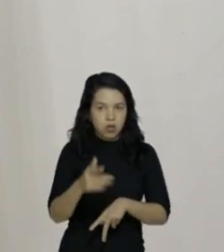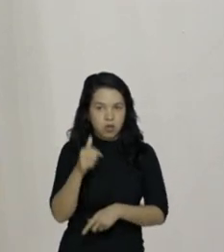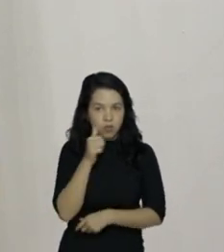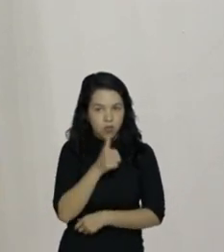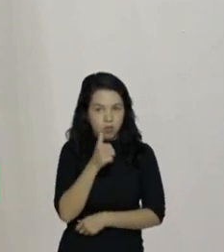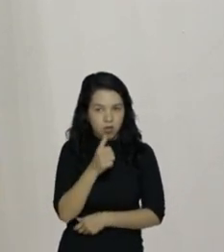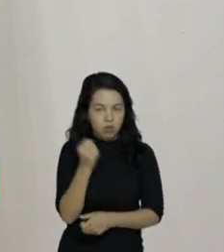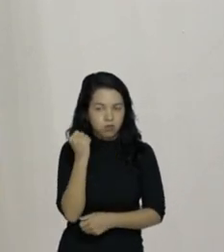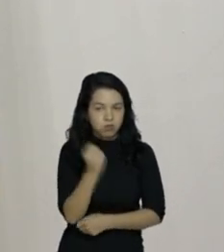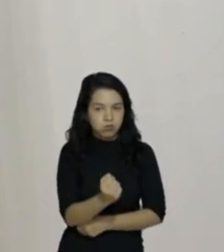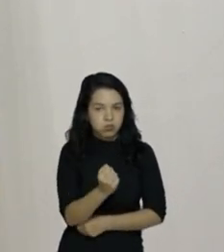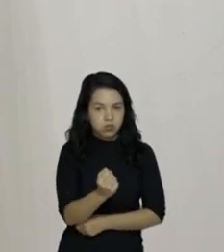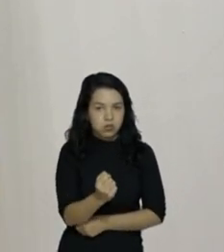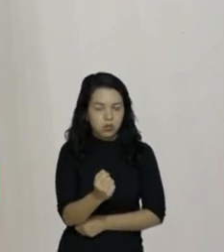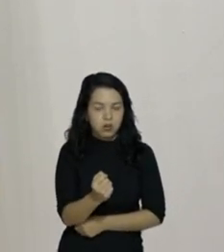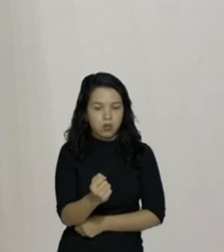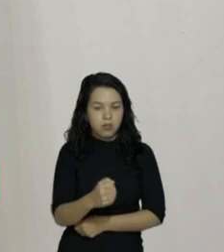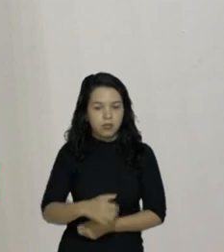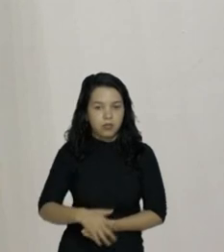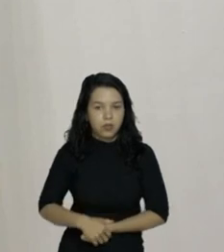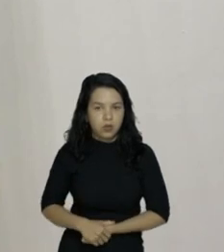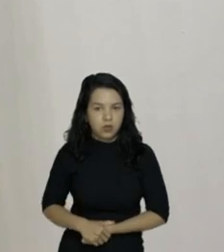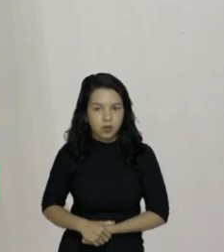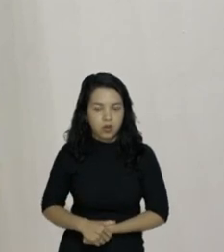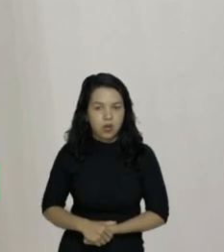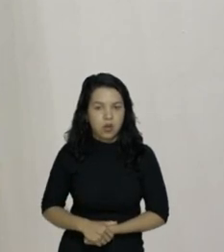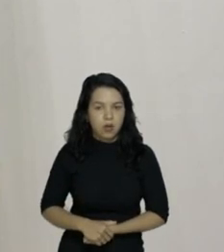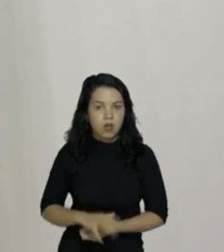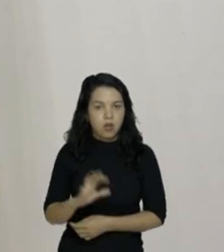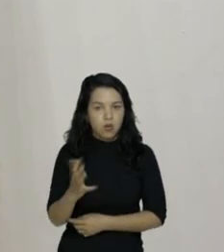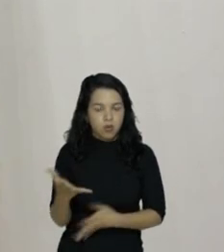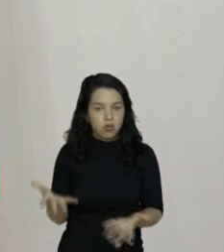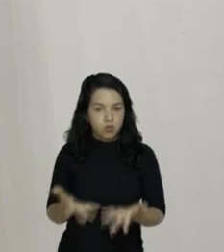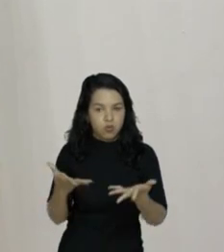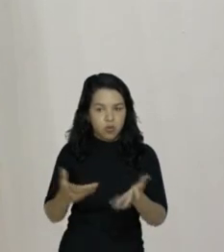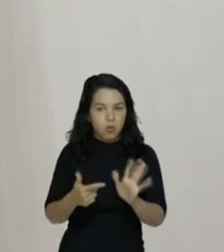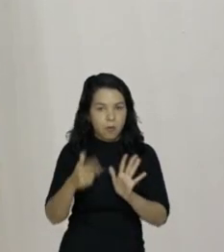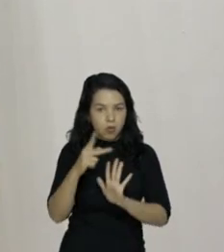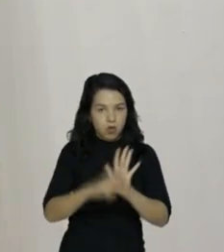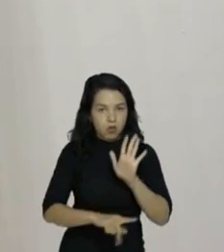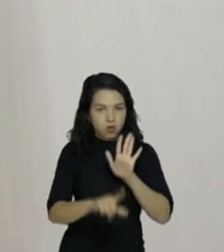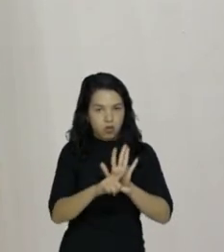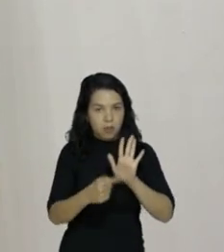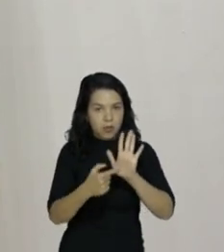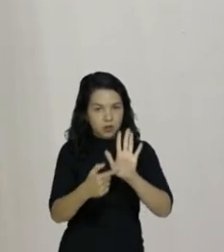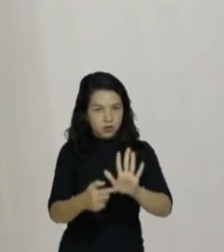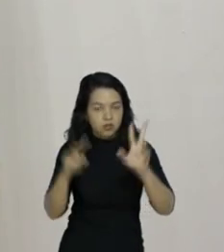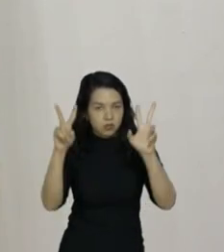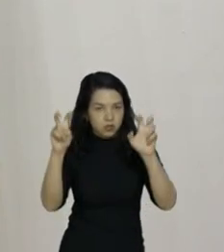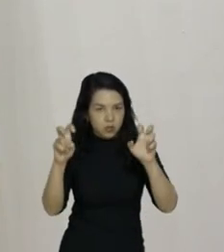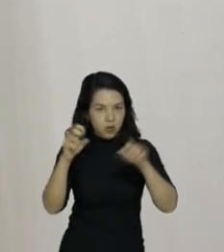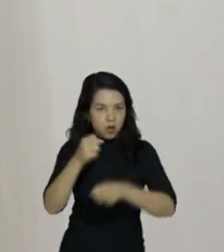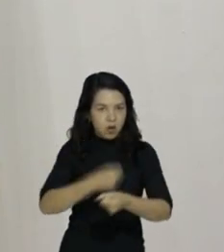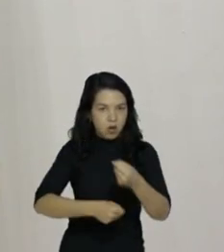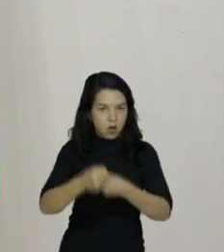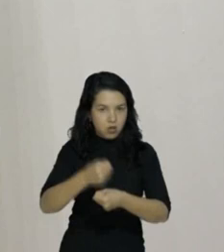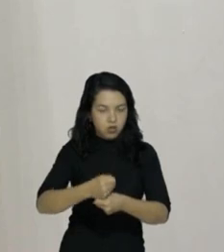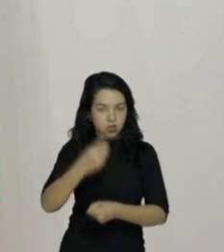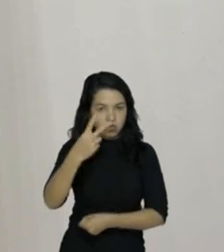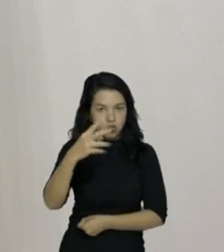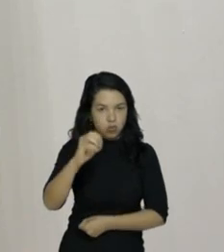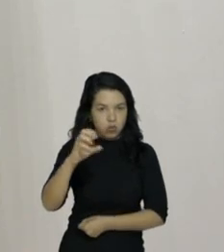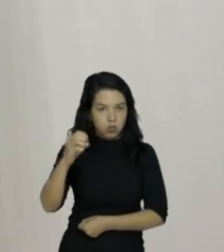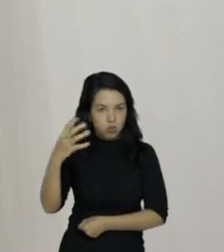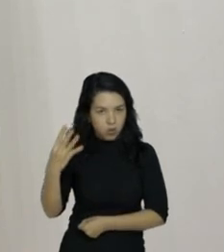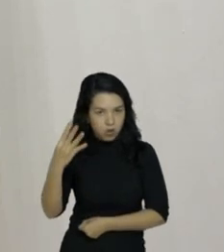marido o caso estimulou a apresentação de um projeto de lei sobre o tema em 2004 o texto